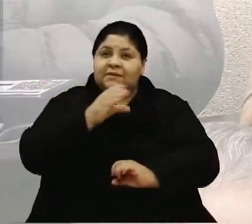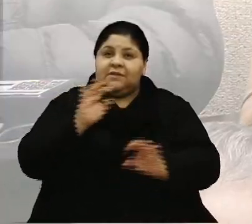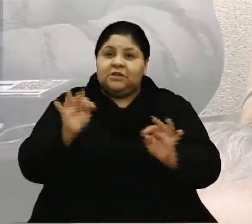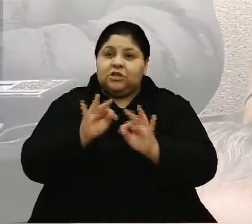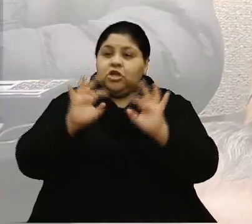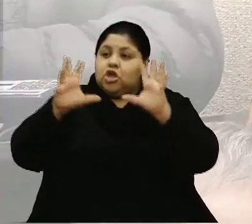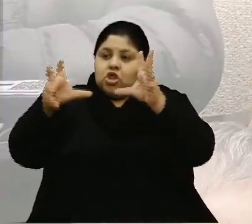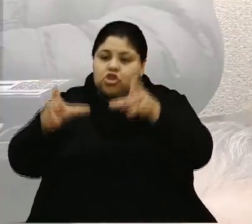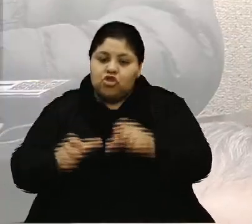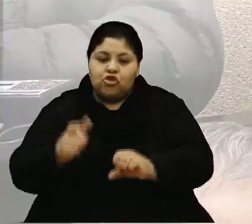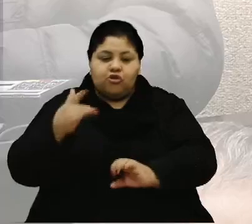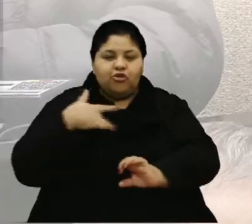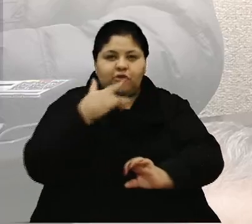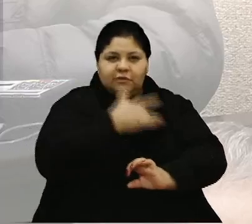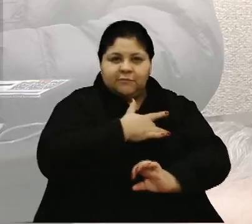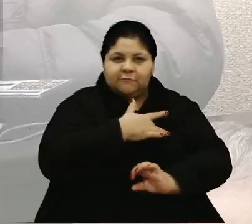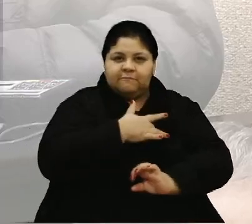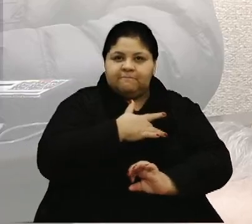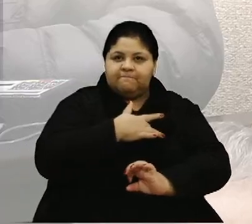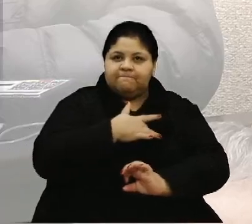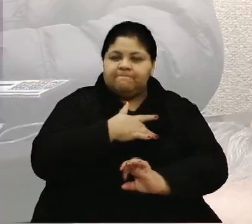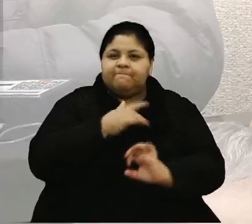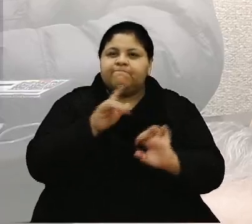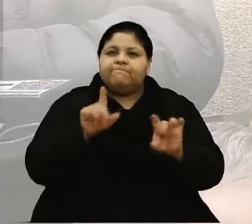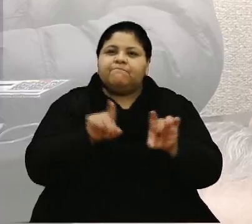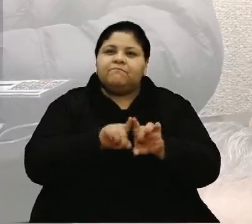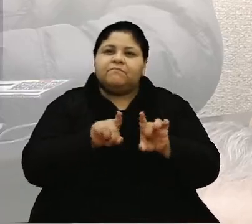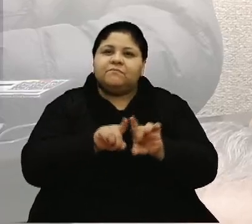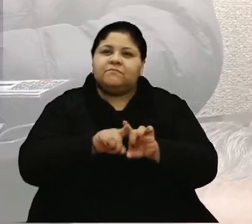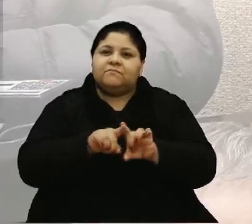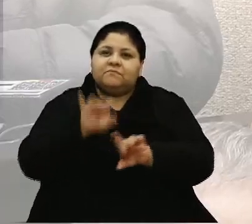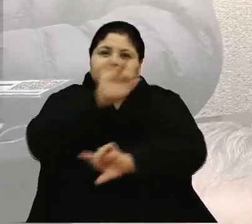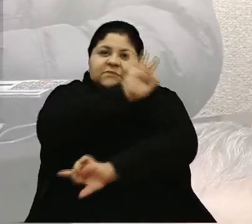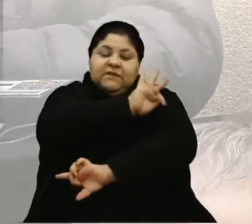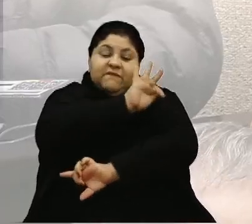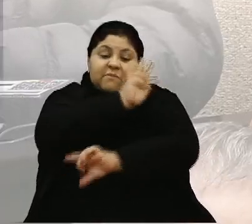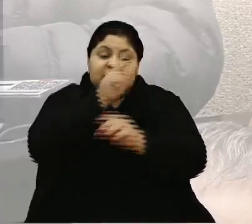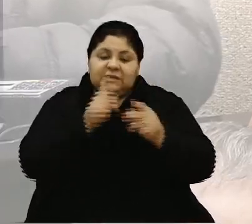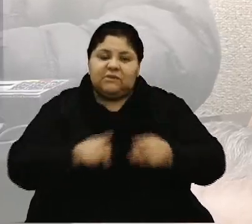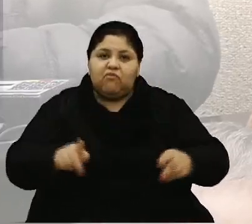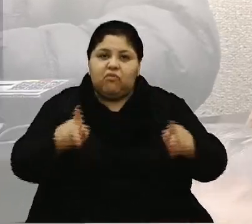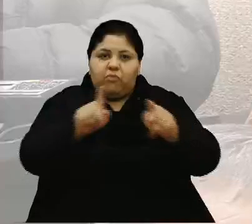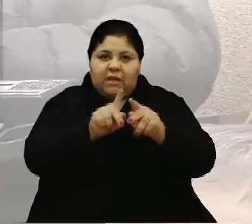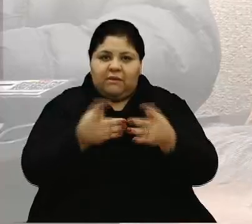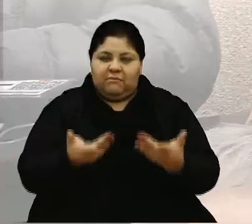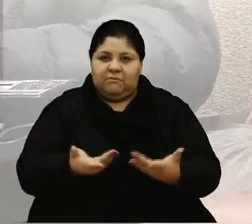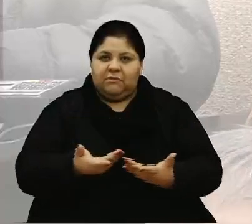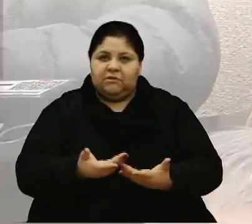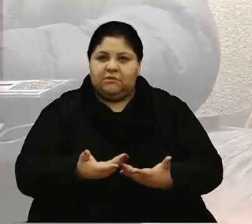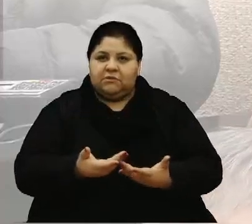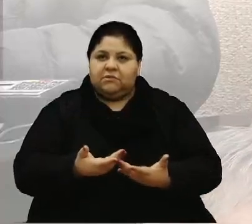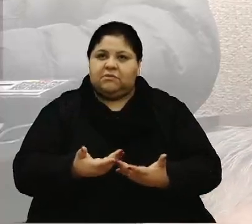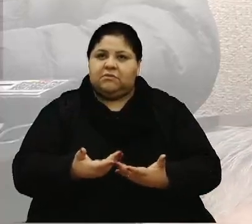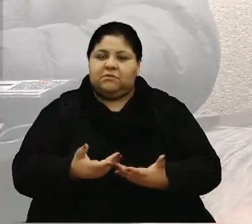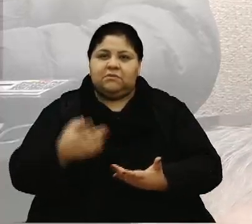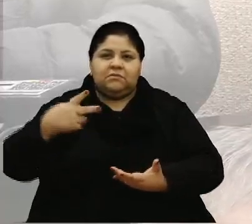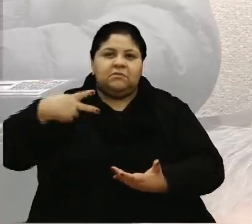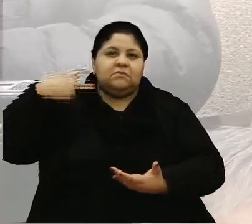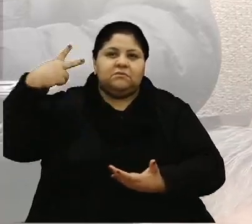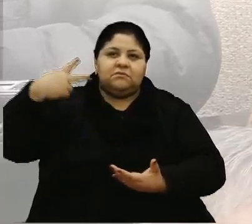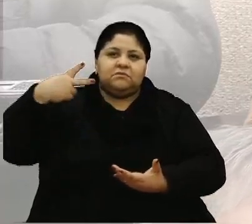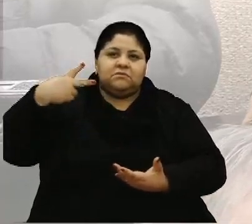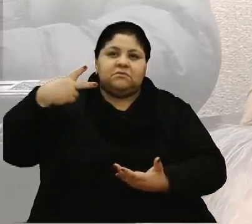saúde. Inclusive, é da farmácia popular. Então, quando a vereadora